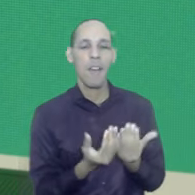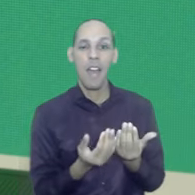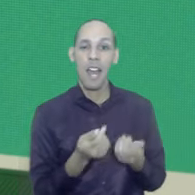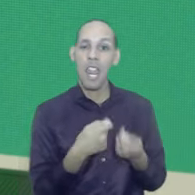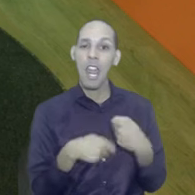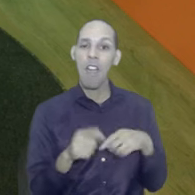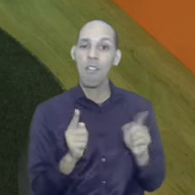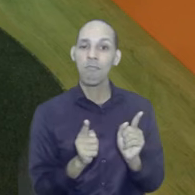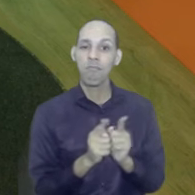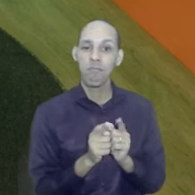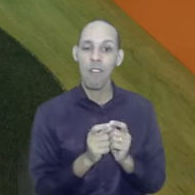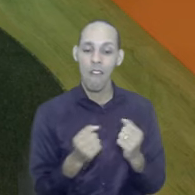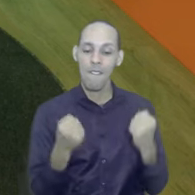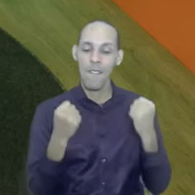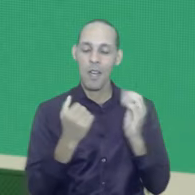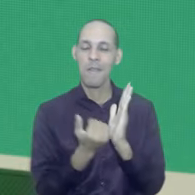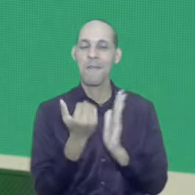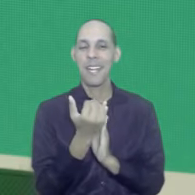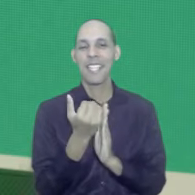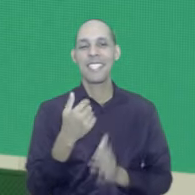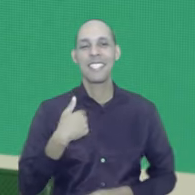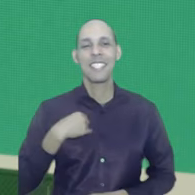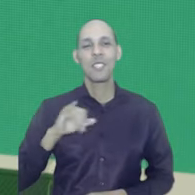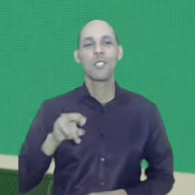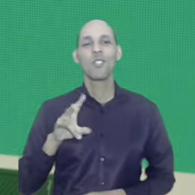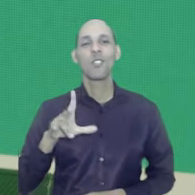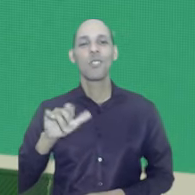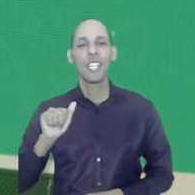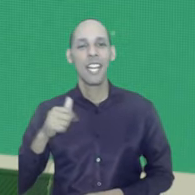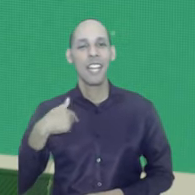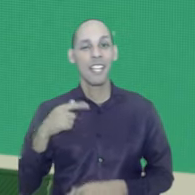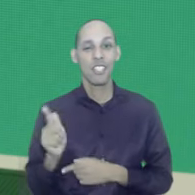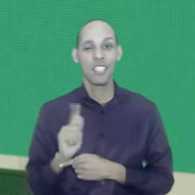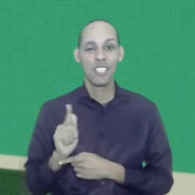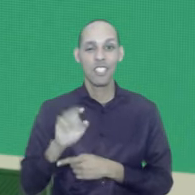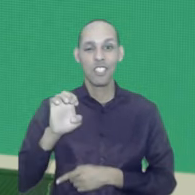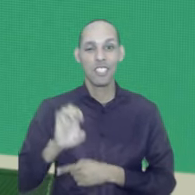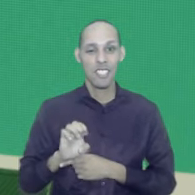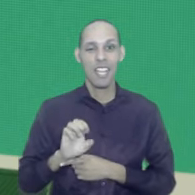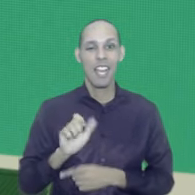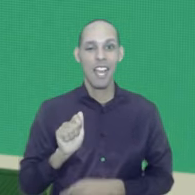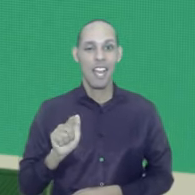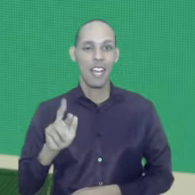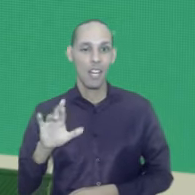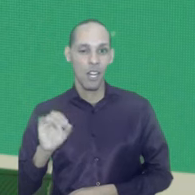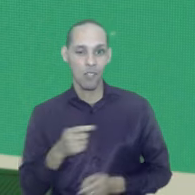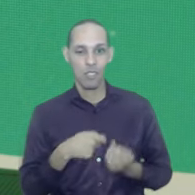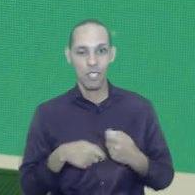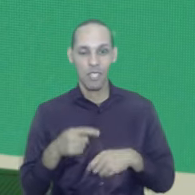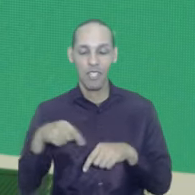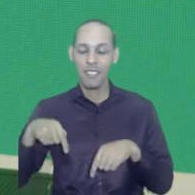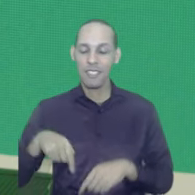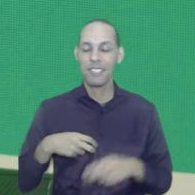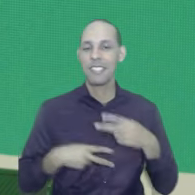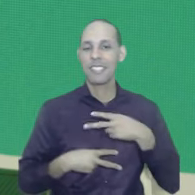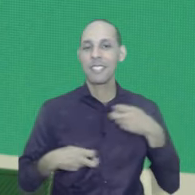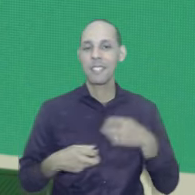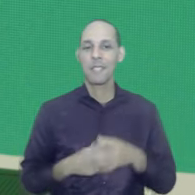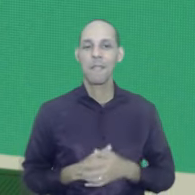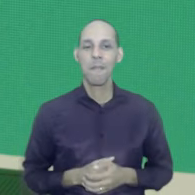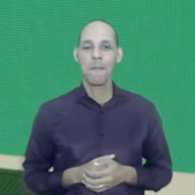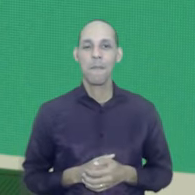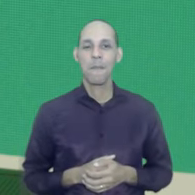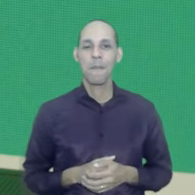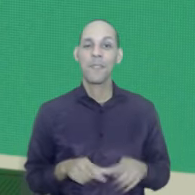aqui eu sou Júlia guaranha sou gestora Estadual de Agronegócios eh aqui no sebrai e